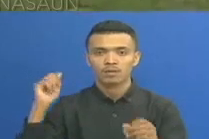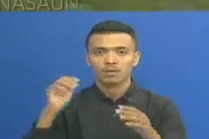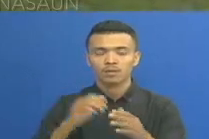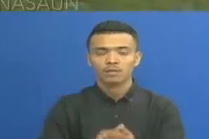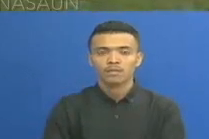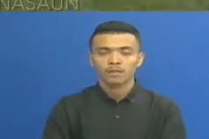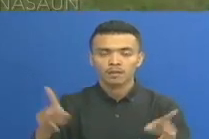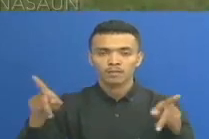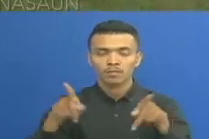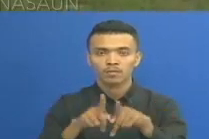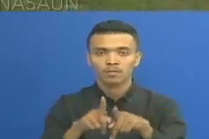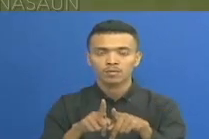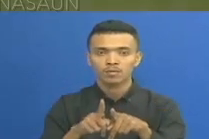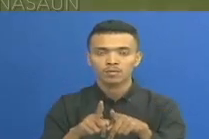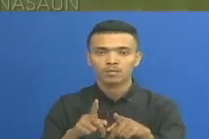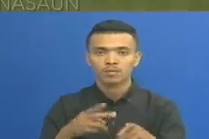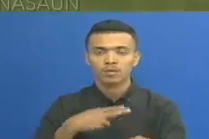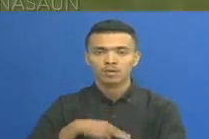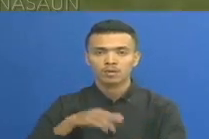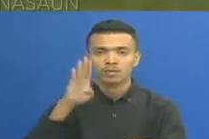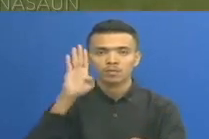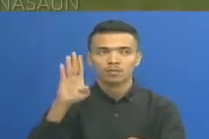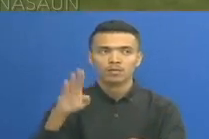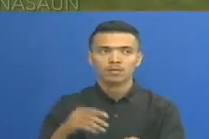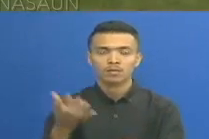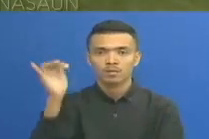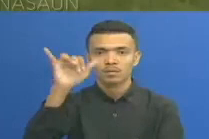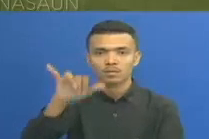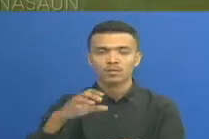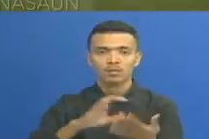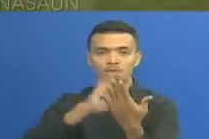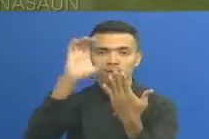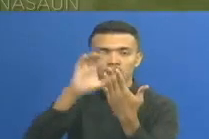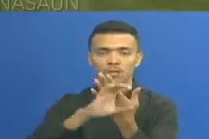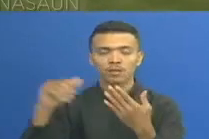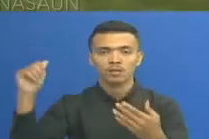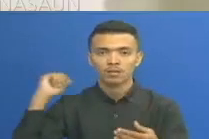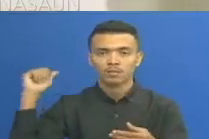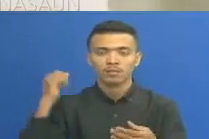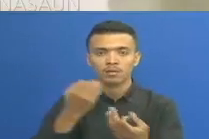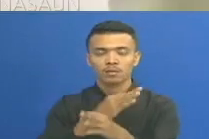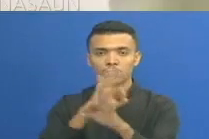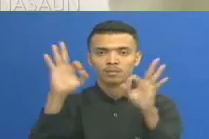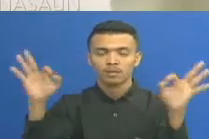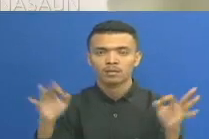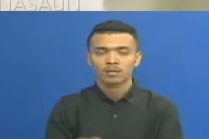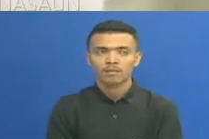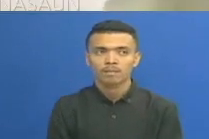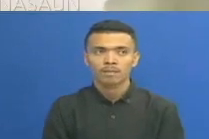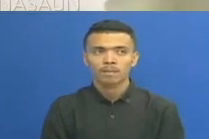lebo halau posto administrativo Hatu Beliko mas que sirania calendário campanha eleitoral Liwona. Makata